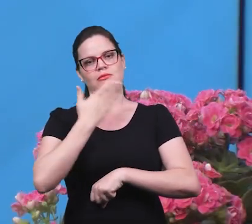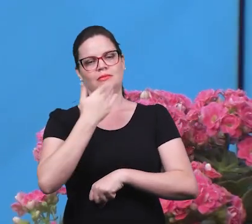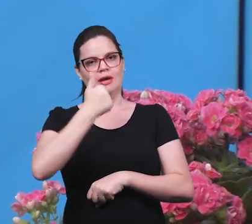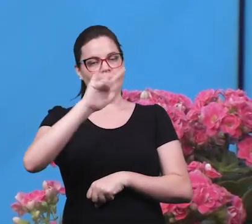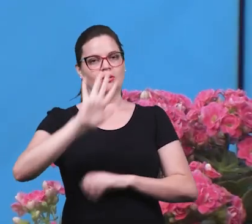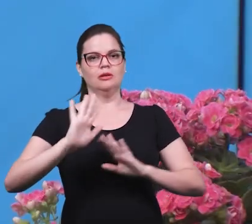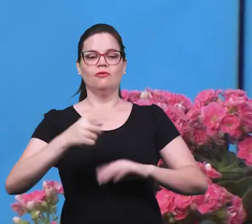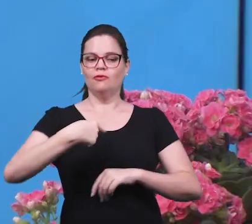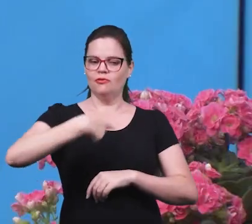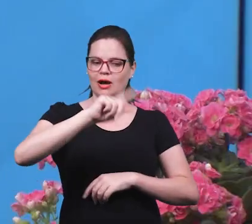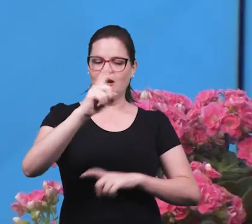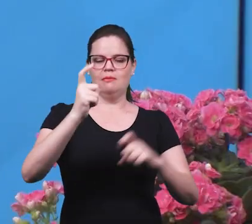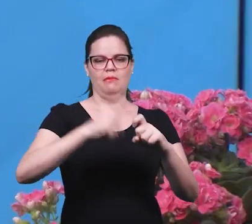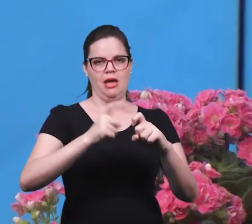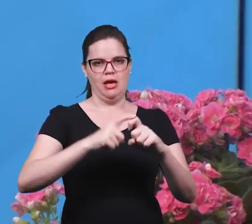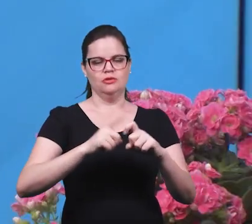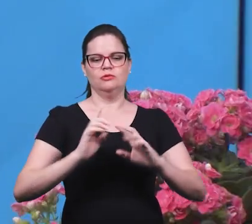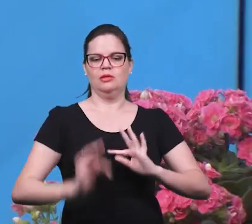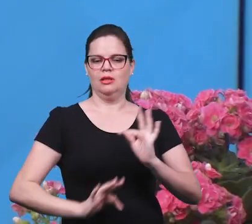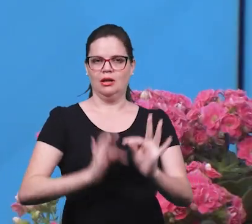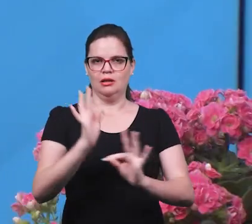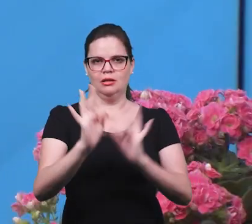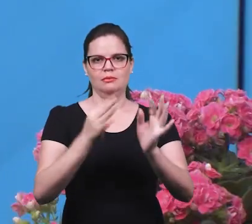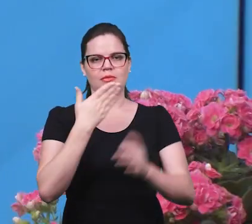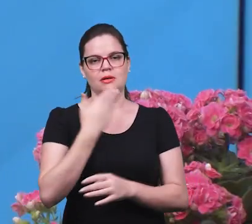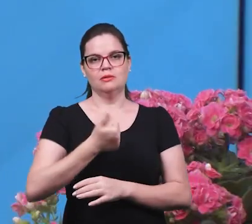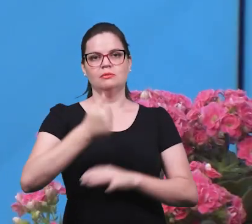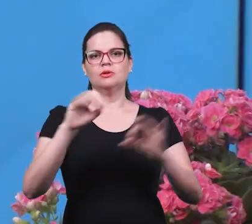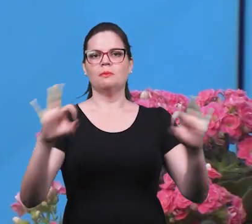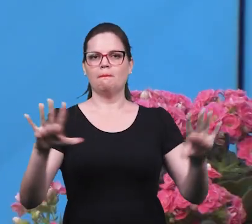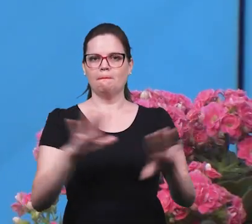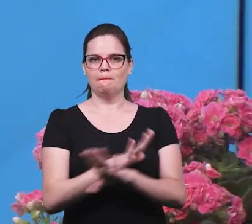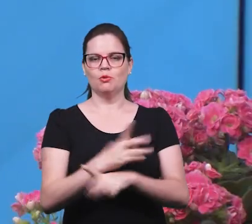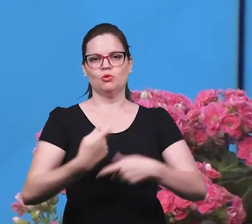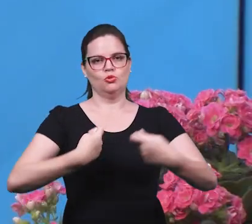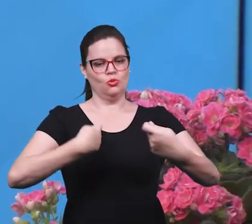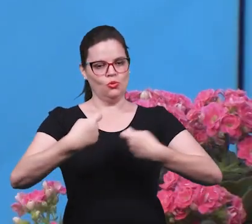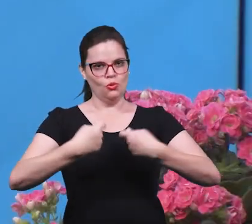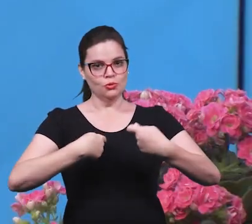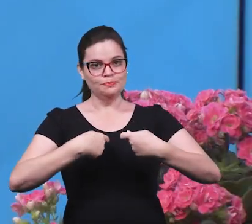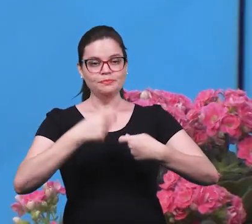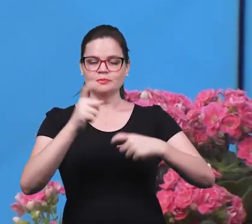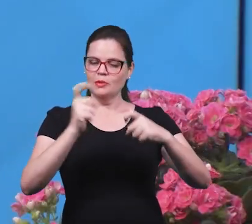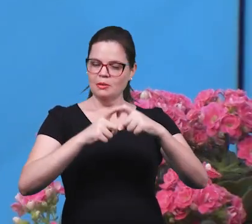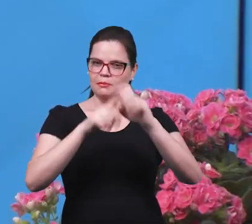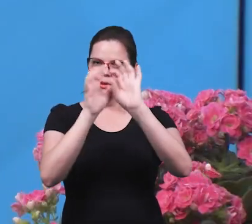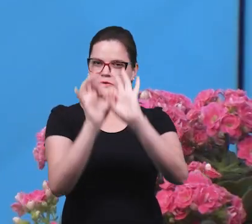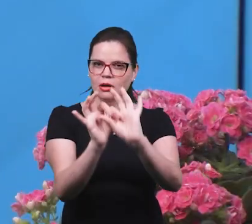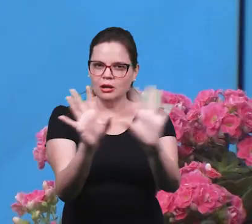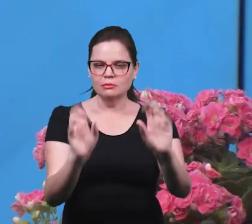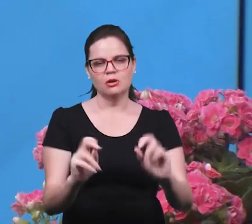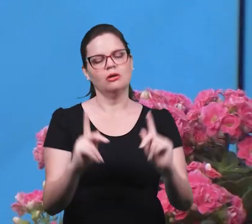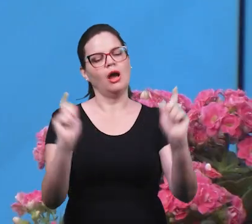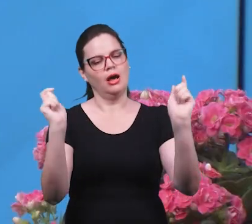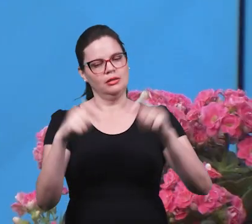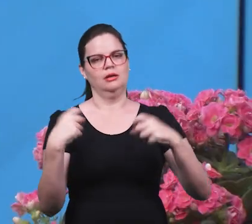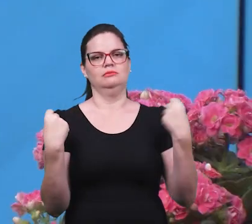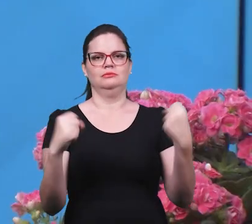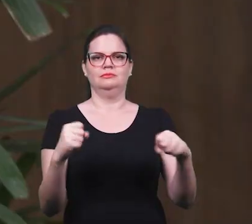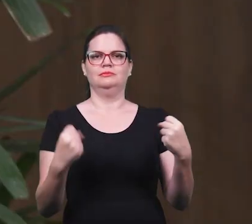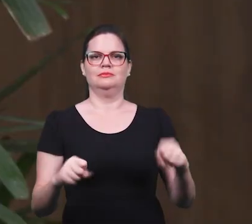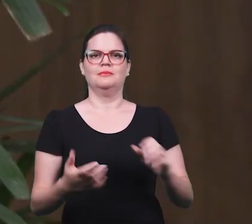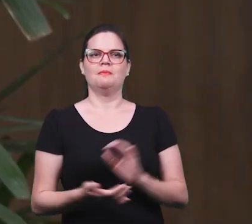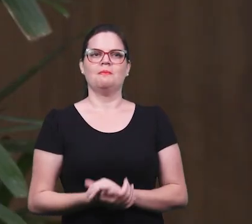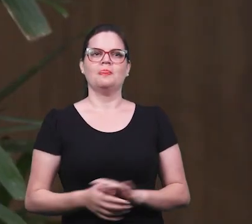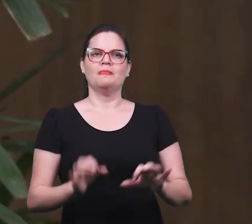recomendado. Sim, Vai fazer o tratamento, assim que a pressão estiver controlada e estiver liberada, aí sim. sim nós vamos para atividade física.